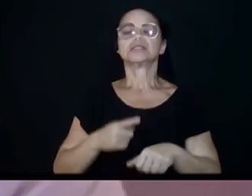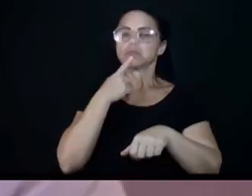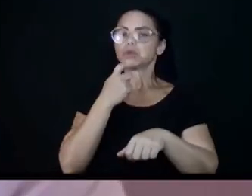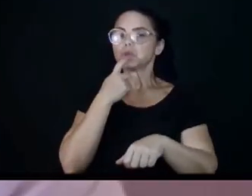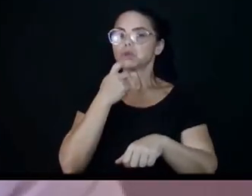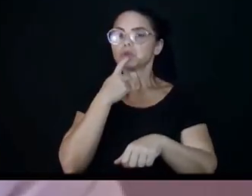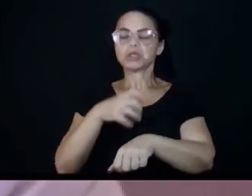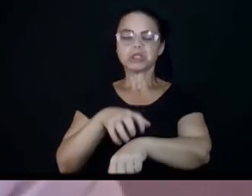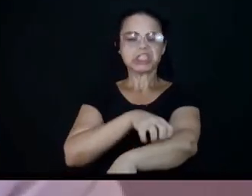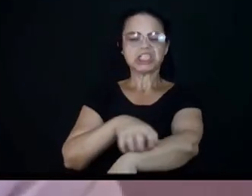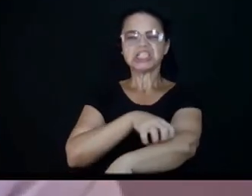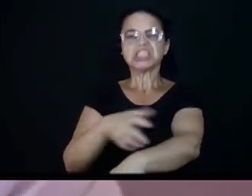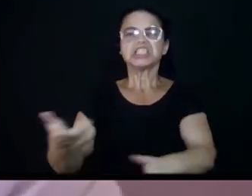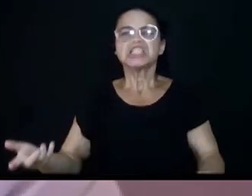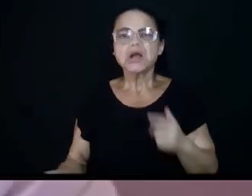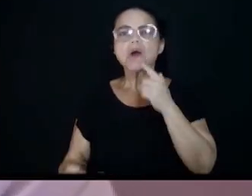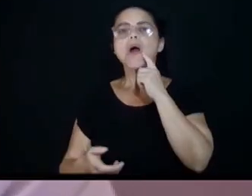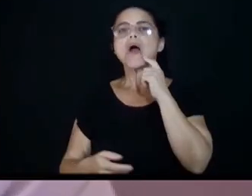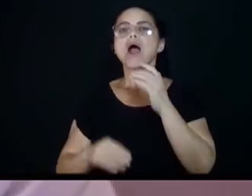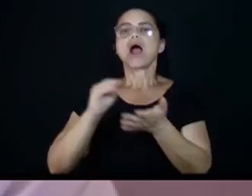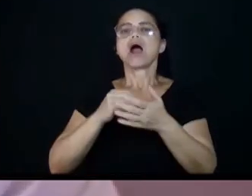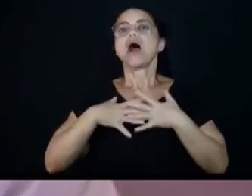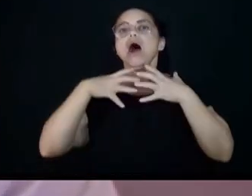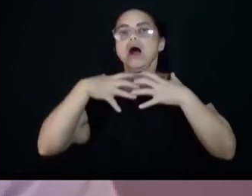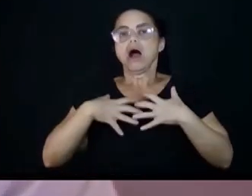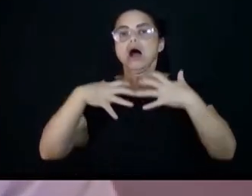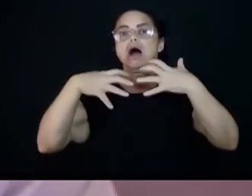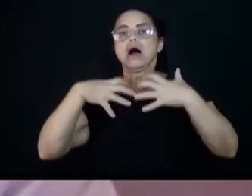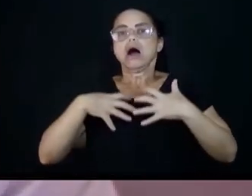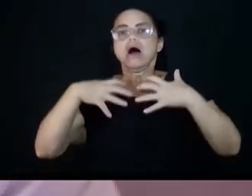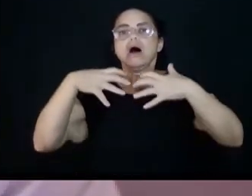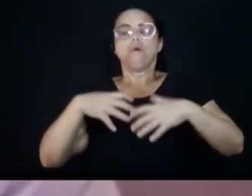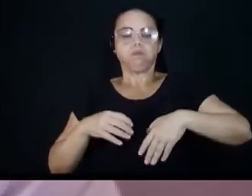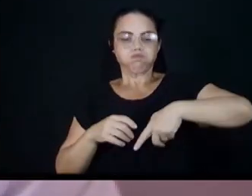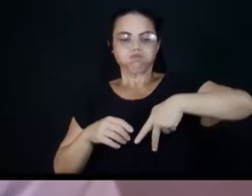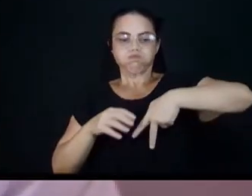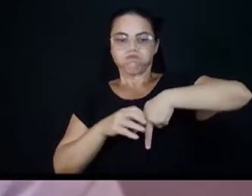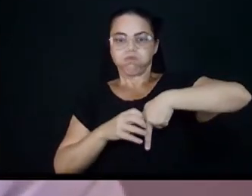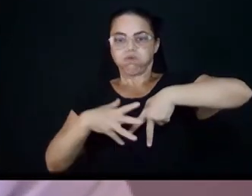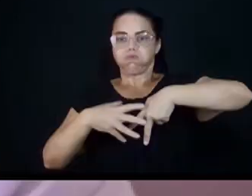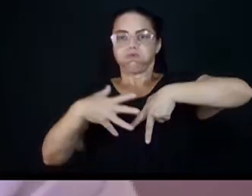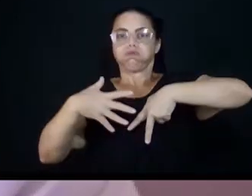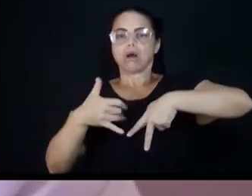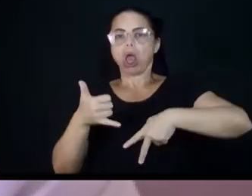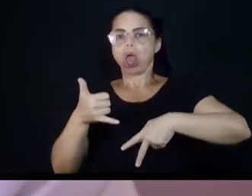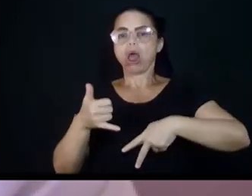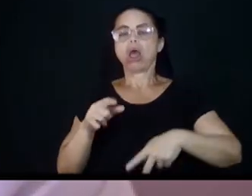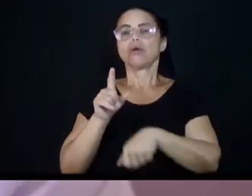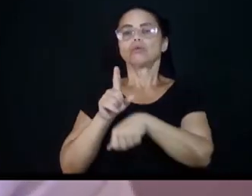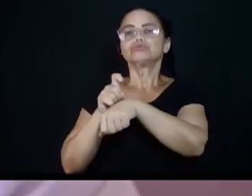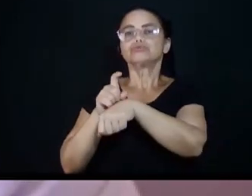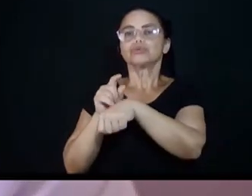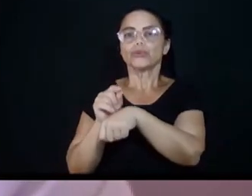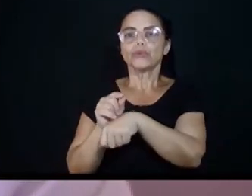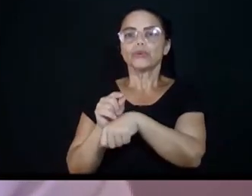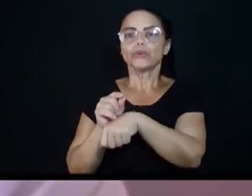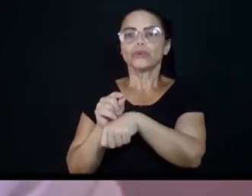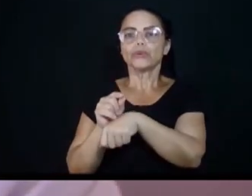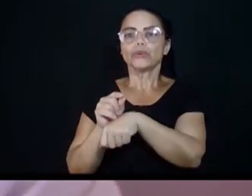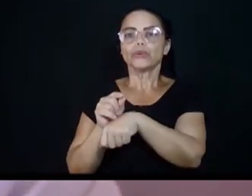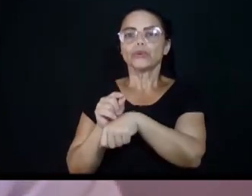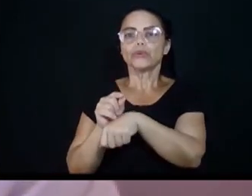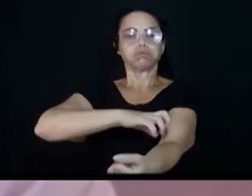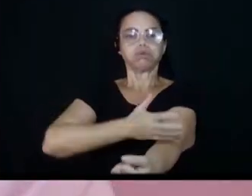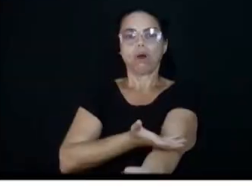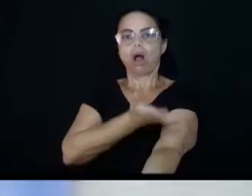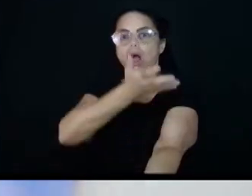vezes dê falta de ar, que incha as pernas, que urine pouco, que tenha uma pressão alta do nada, assim, pessoas